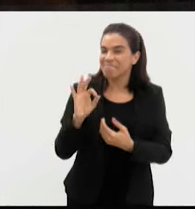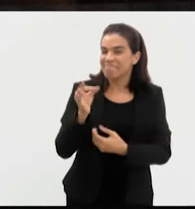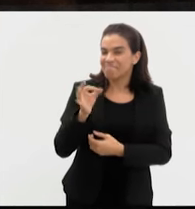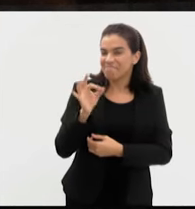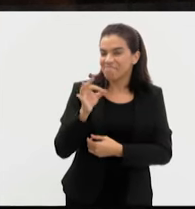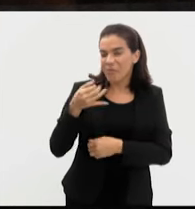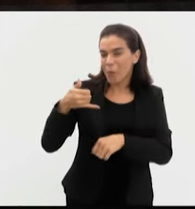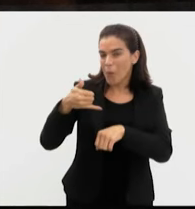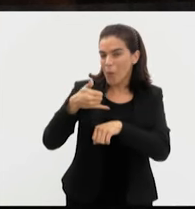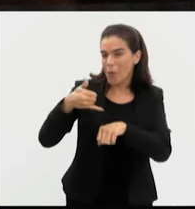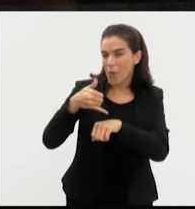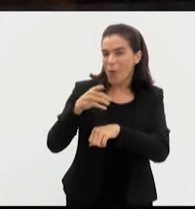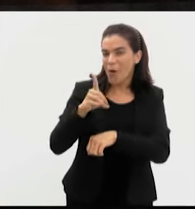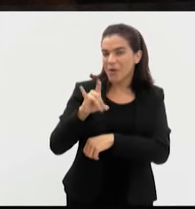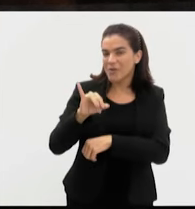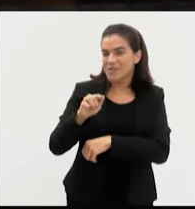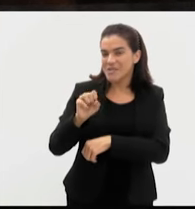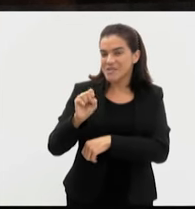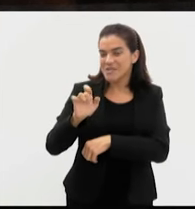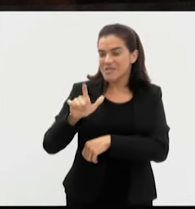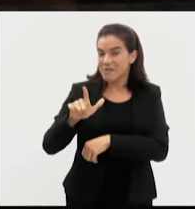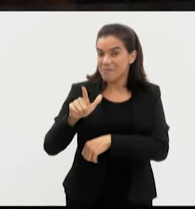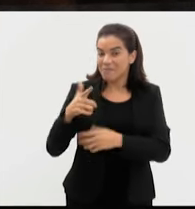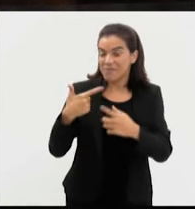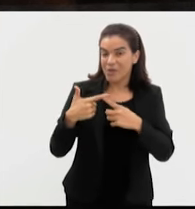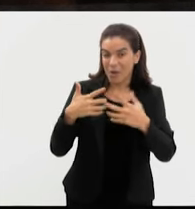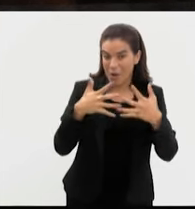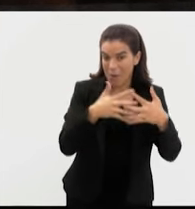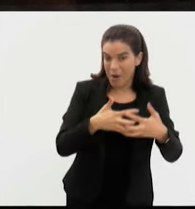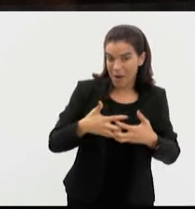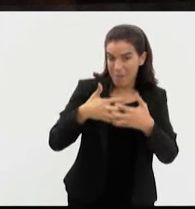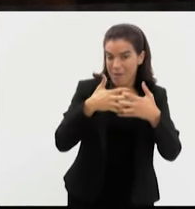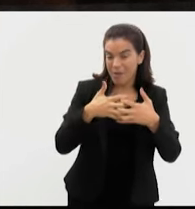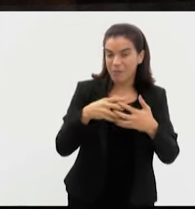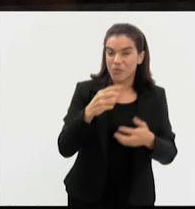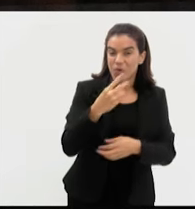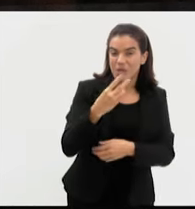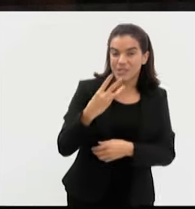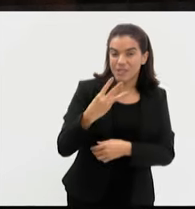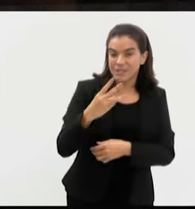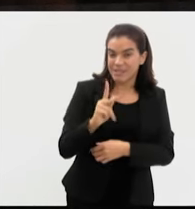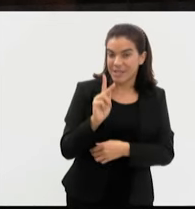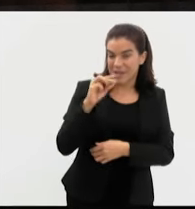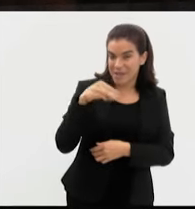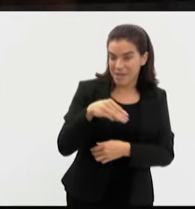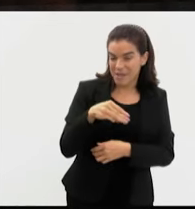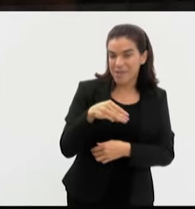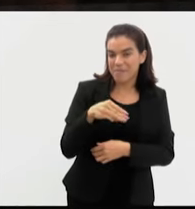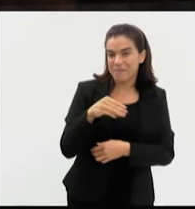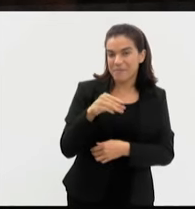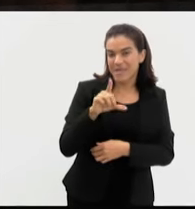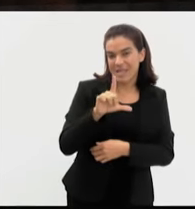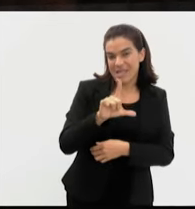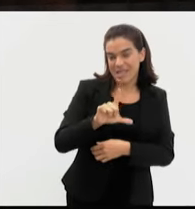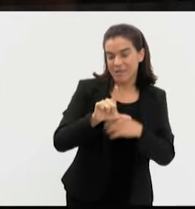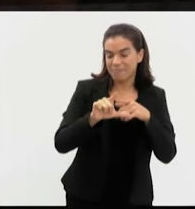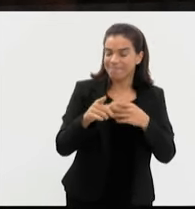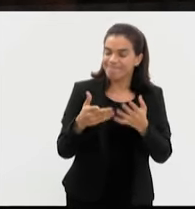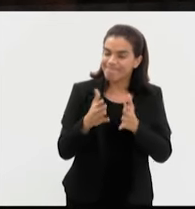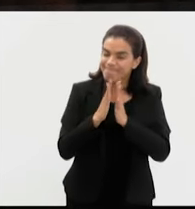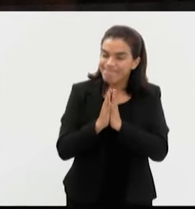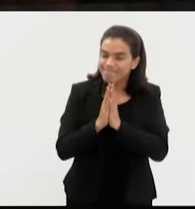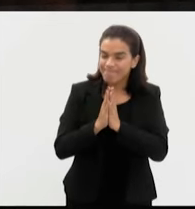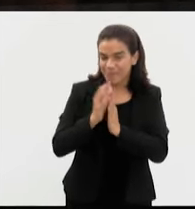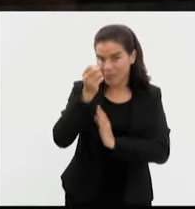diesel ficou absurd maior porque um camão faz uma média de 2 3 Km por l então Prefeito por favor se o